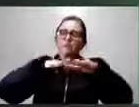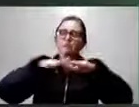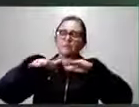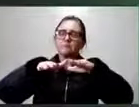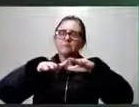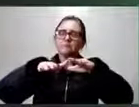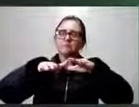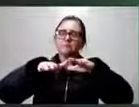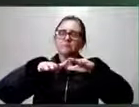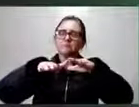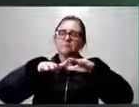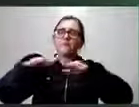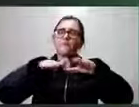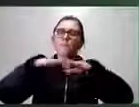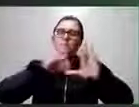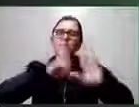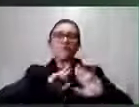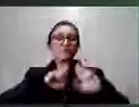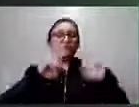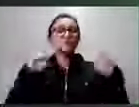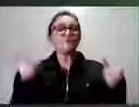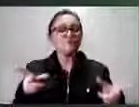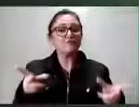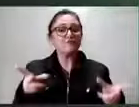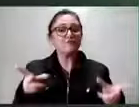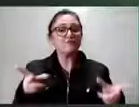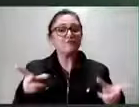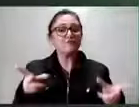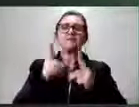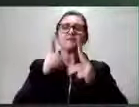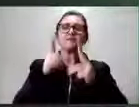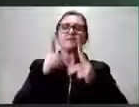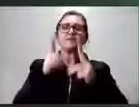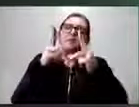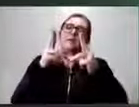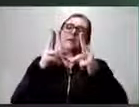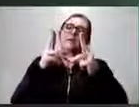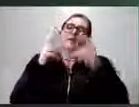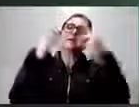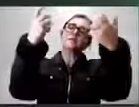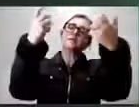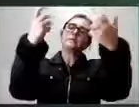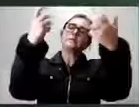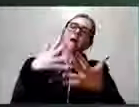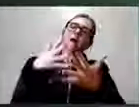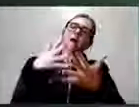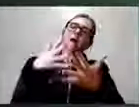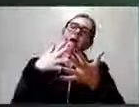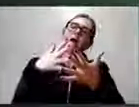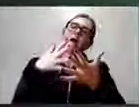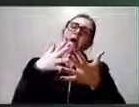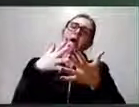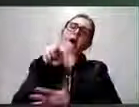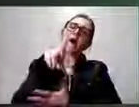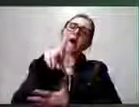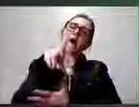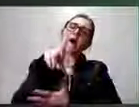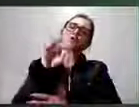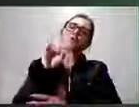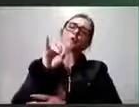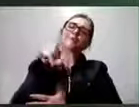articulação é um movimento diferente, frequentemente descrito como uma articulação artroidal. E isso significa